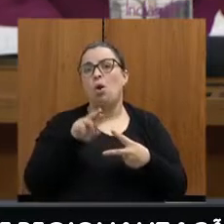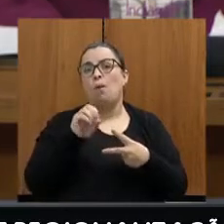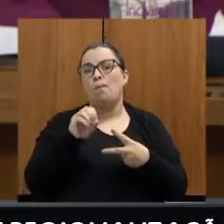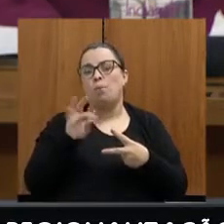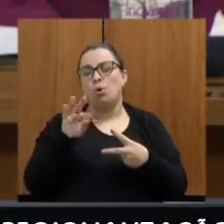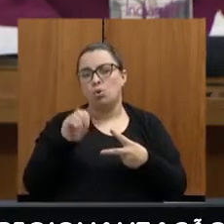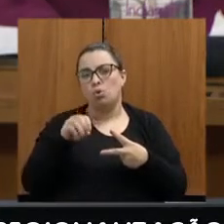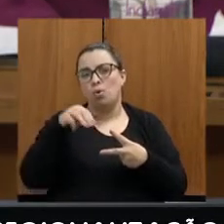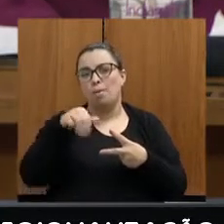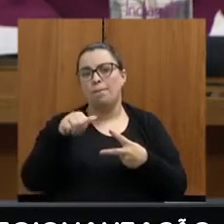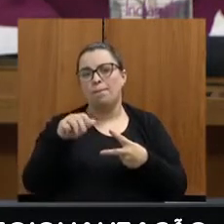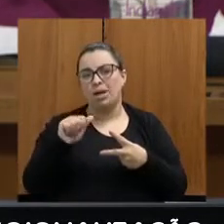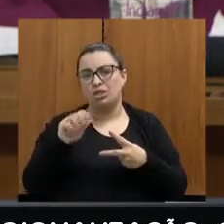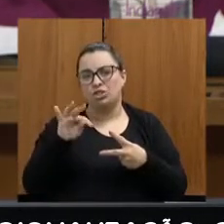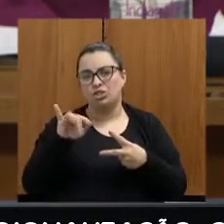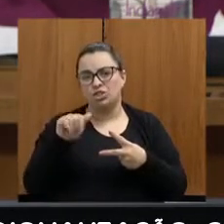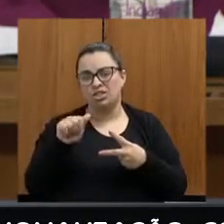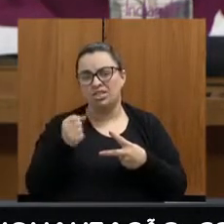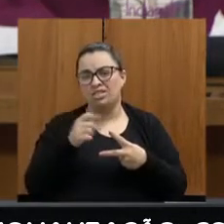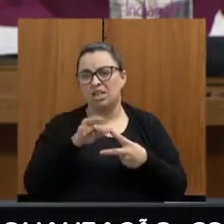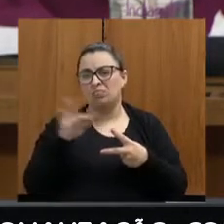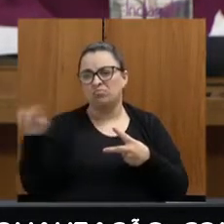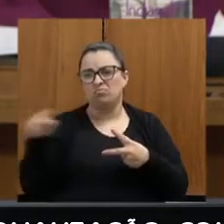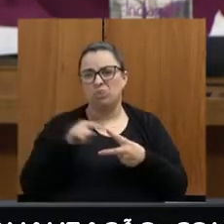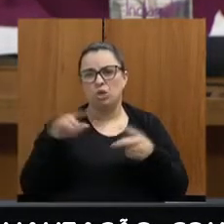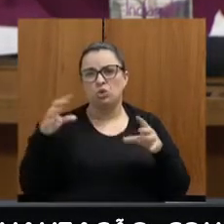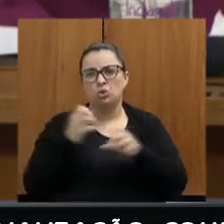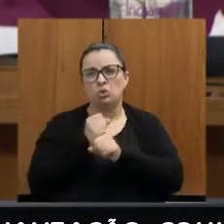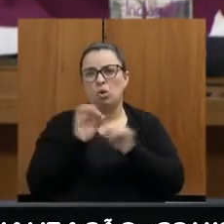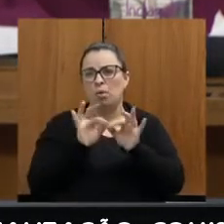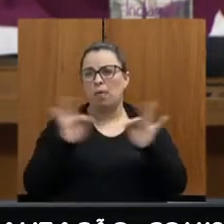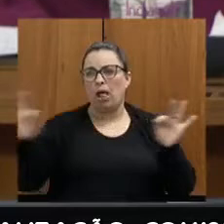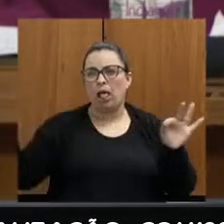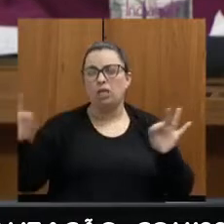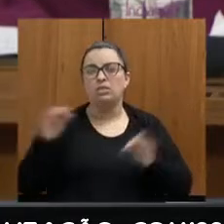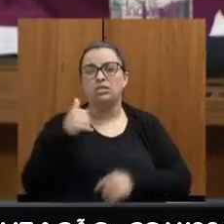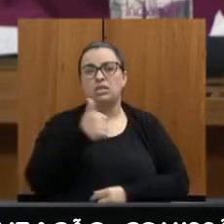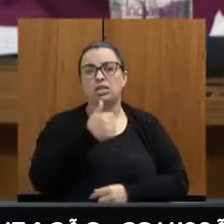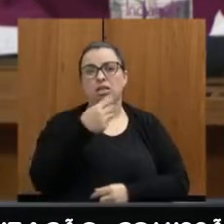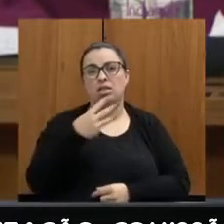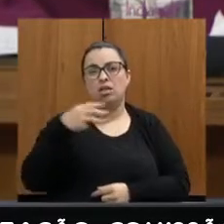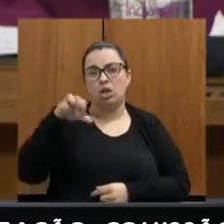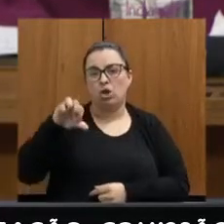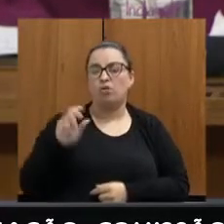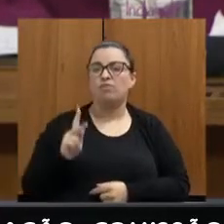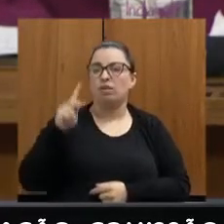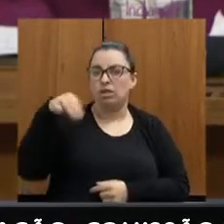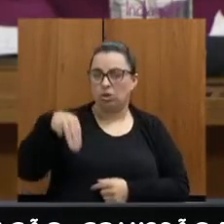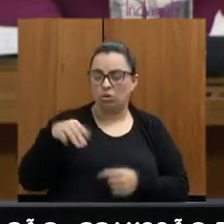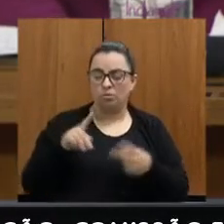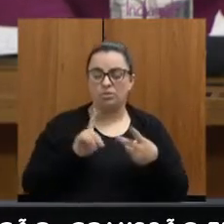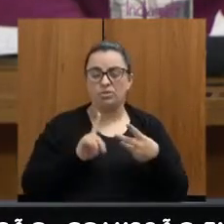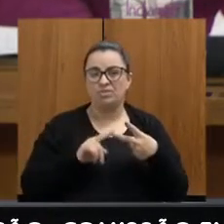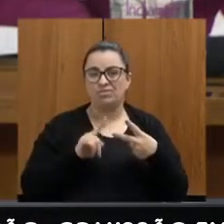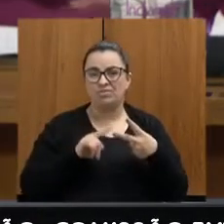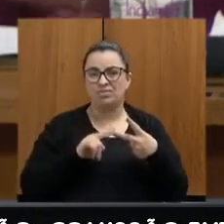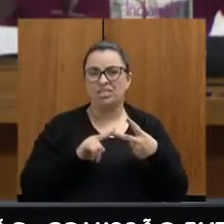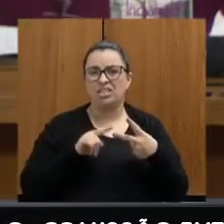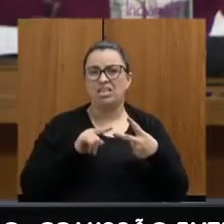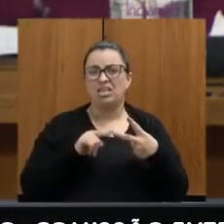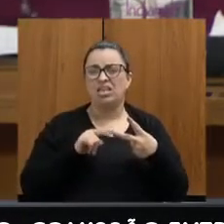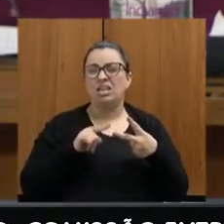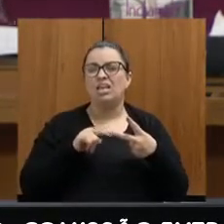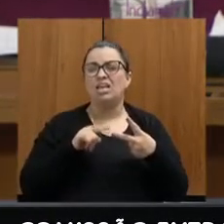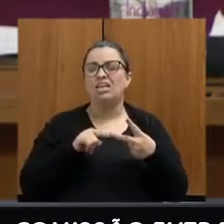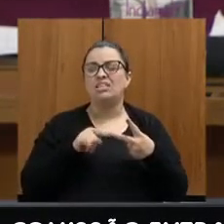ano já na uma que são ali 139 km né e a o